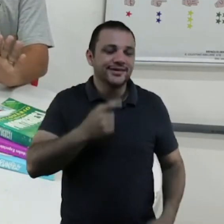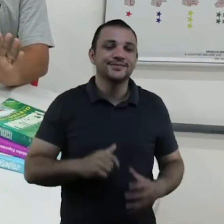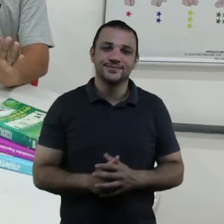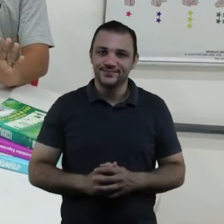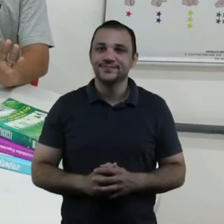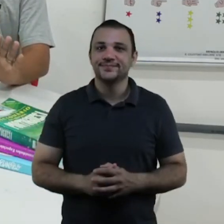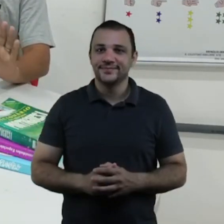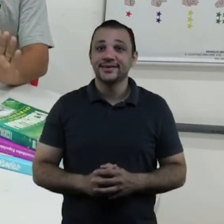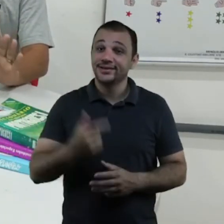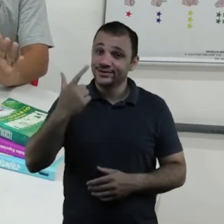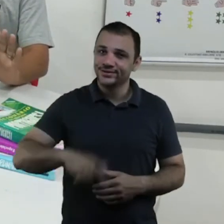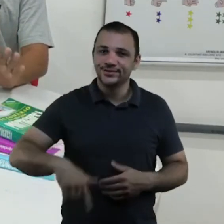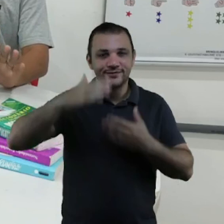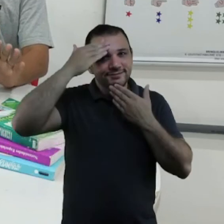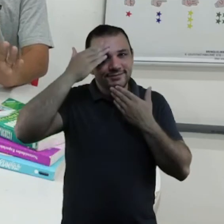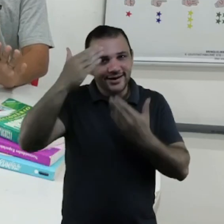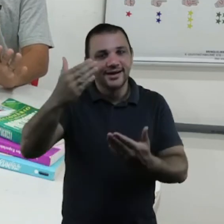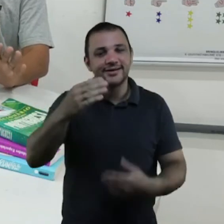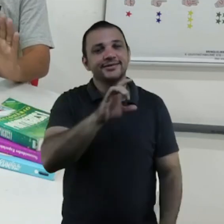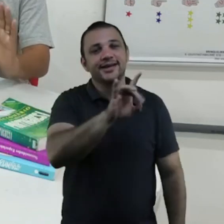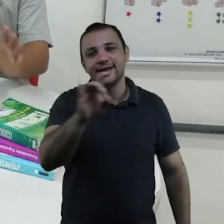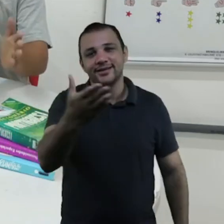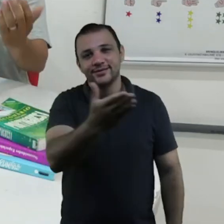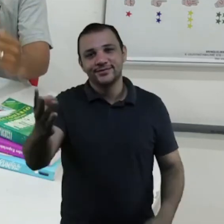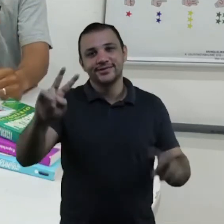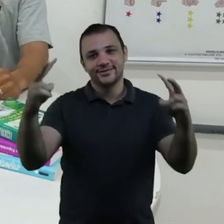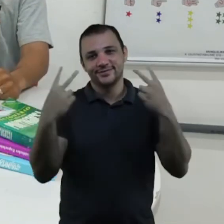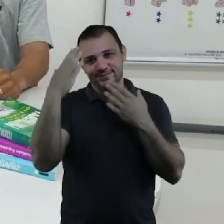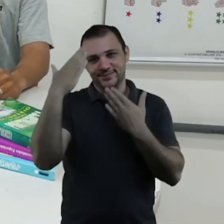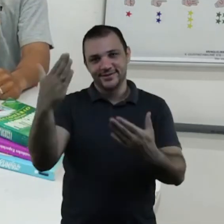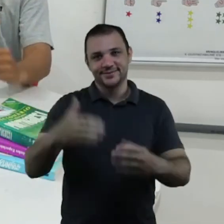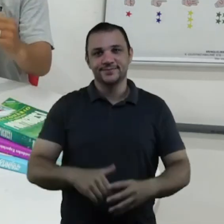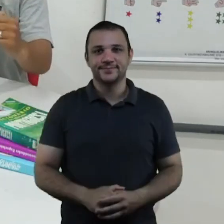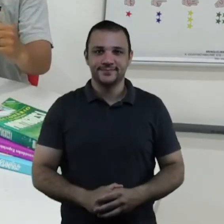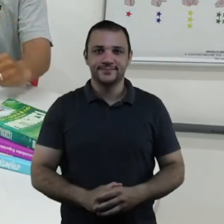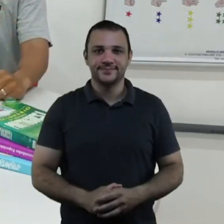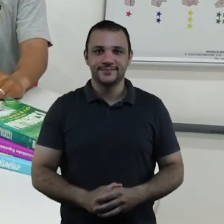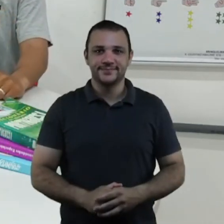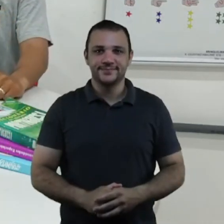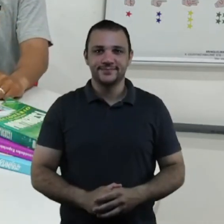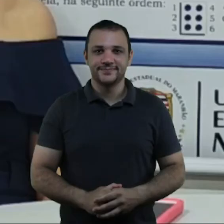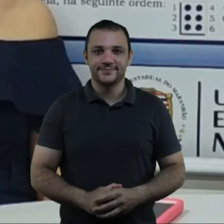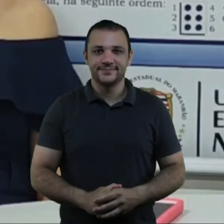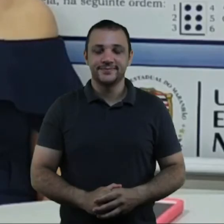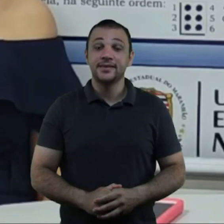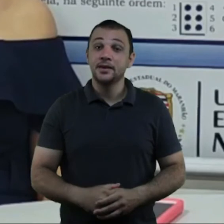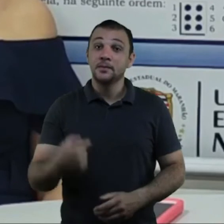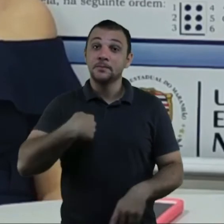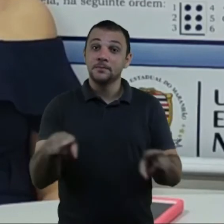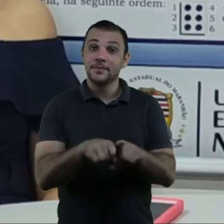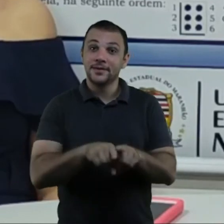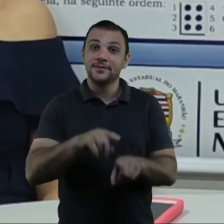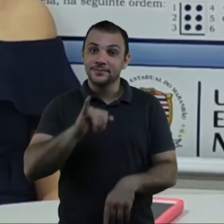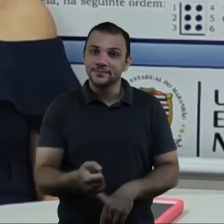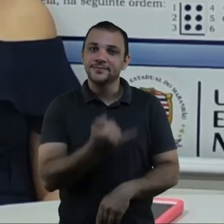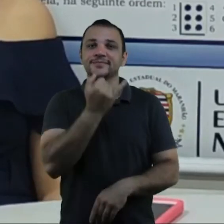fim, que não é o suficiente, mas realmente agradecer mais uma vez cada um de vocês que está aqui conosco. Muito obrigado. Eu também gostaria